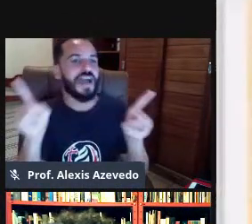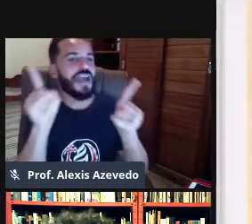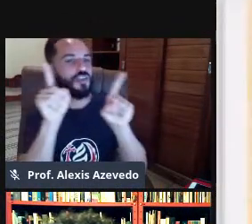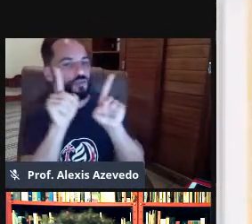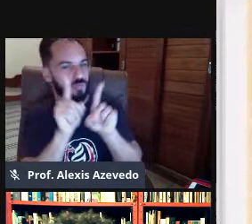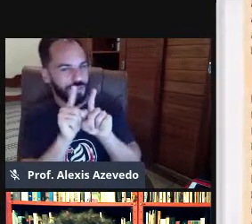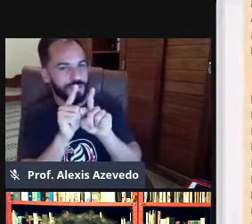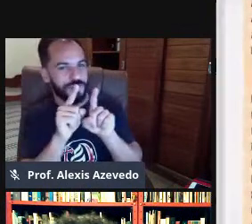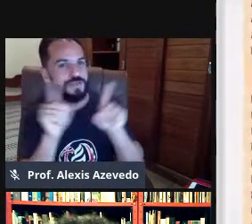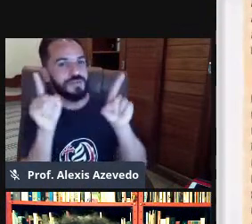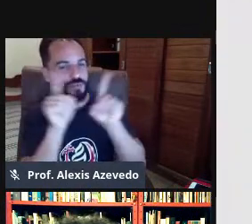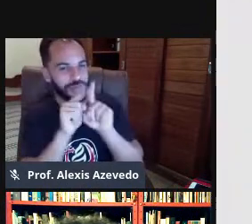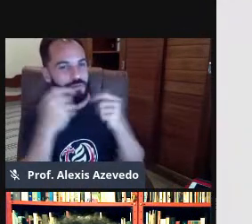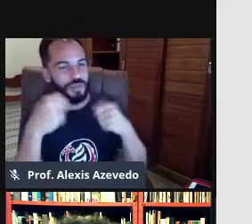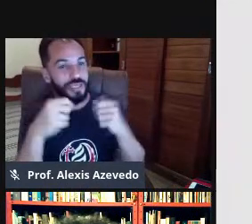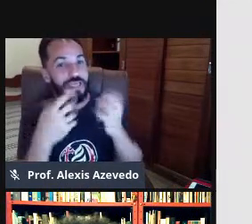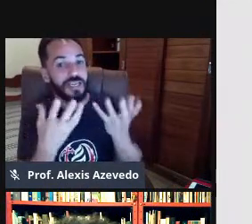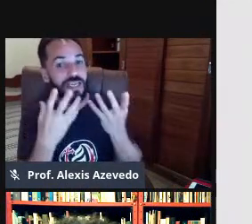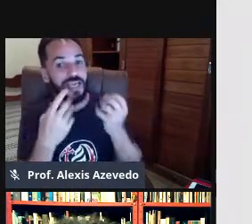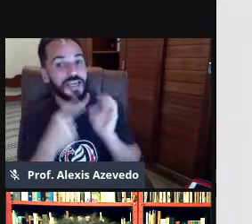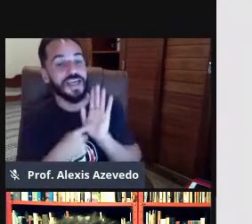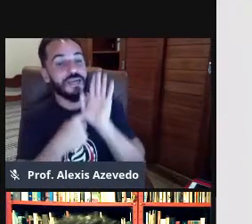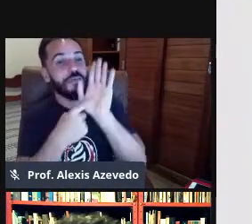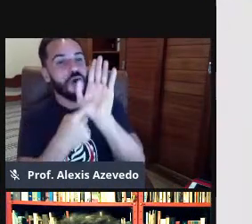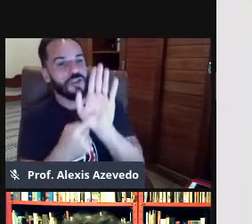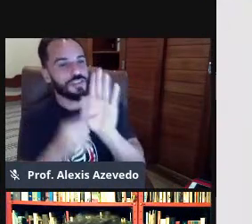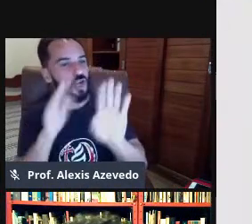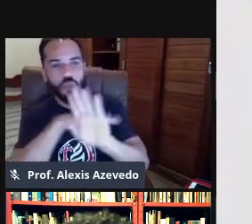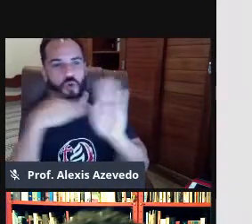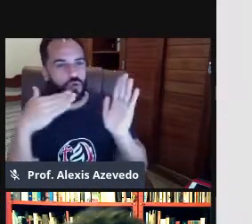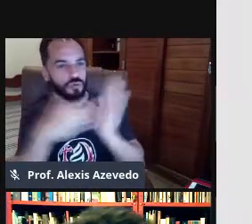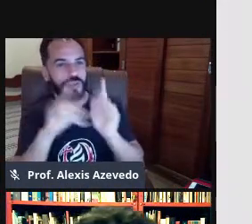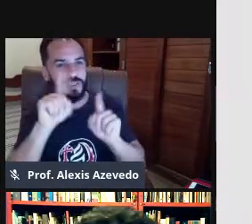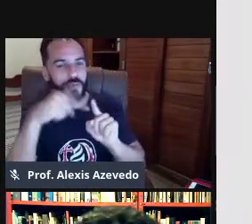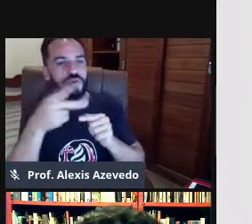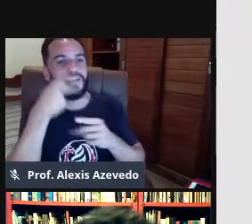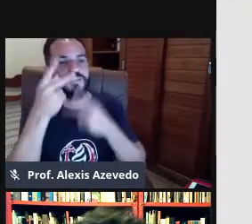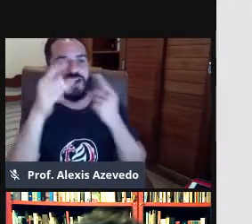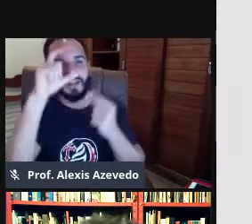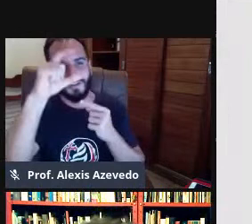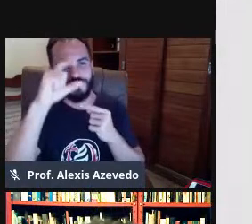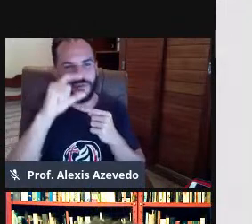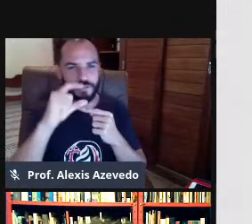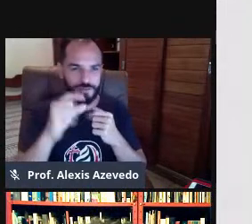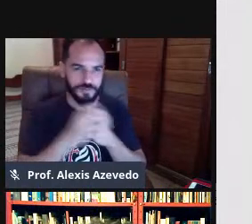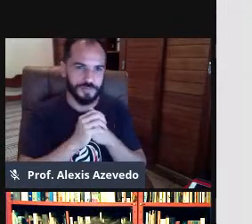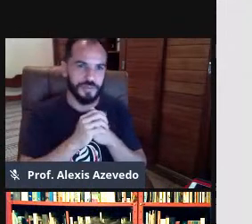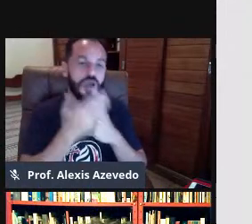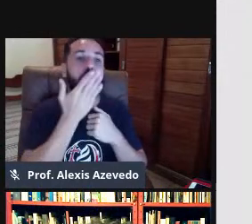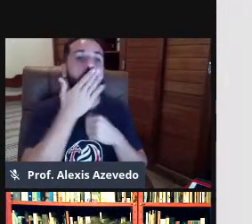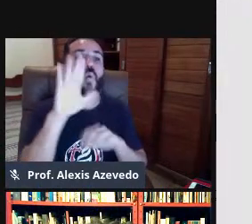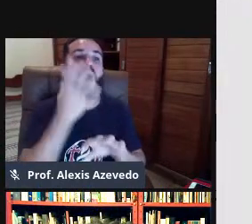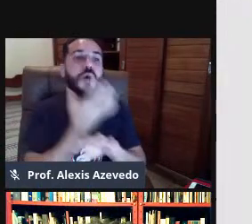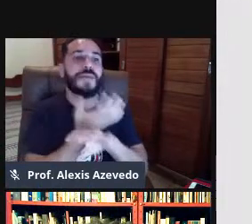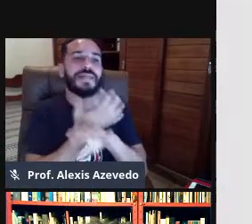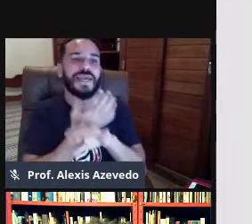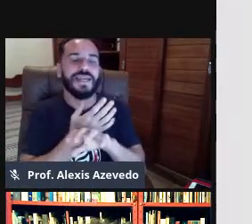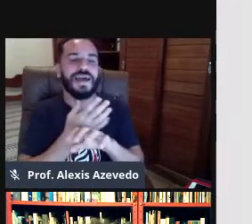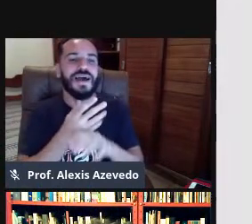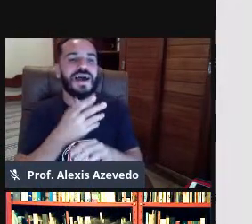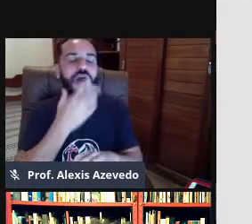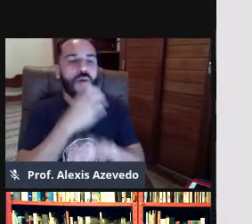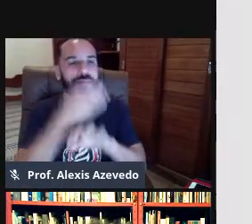explicar o global e depois eu mostro para vocês. Né? Quais são as disciplinas obrigatórias